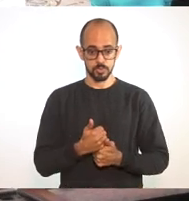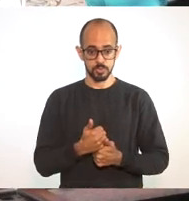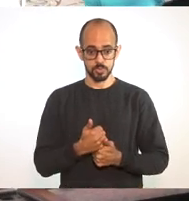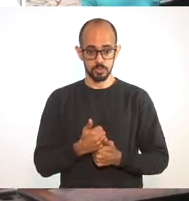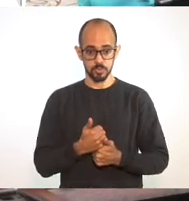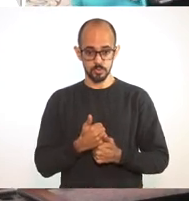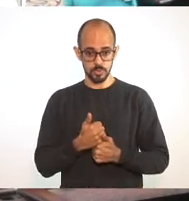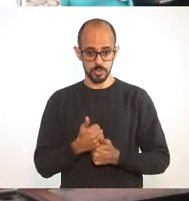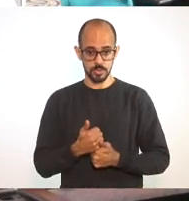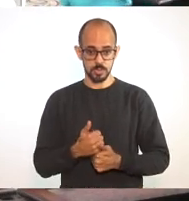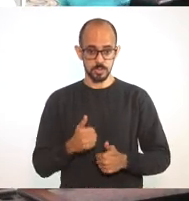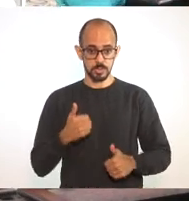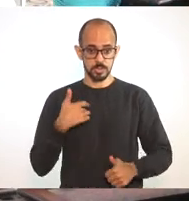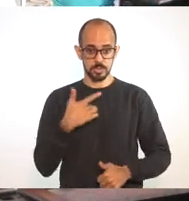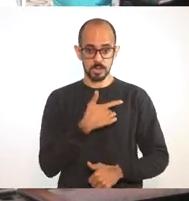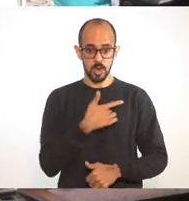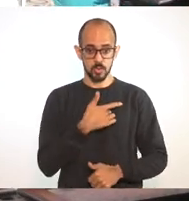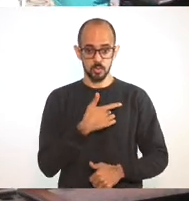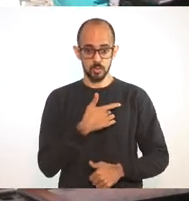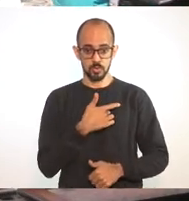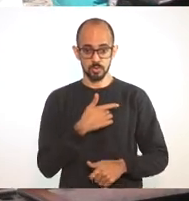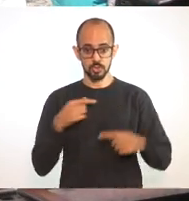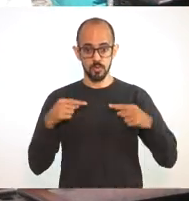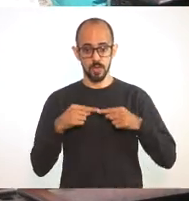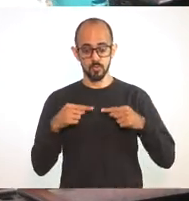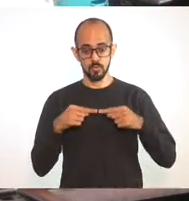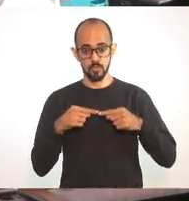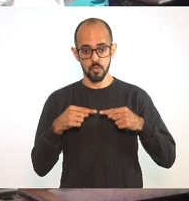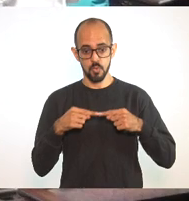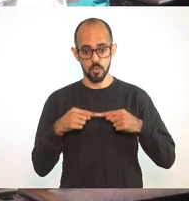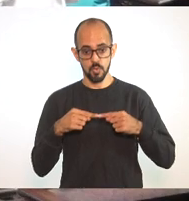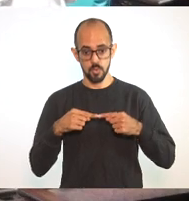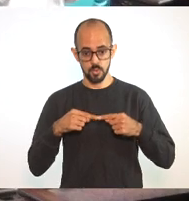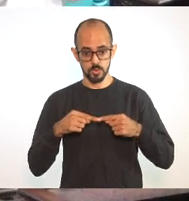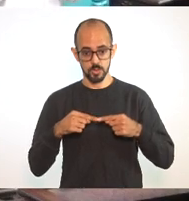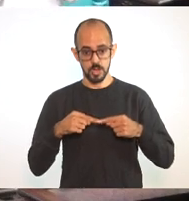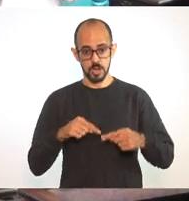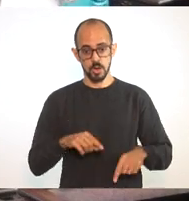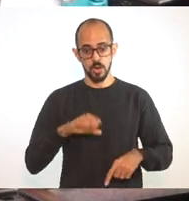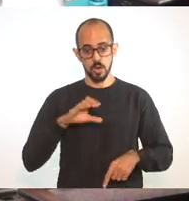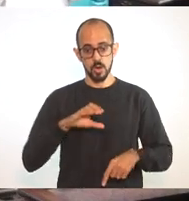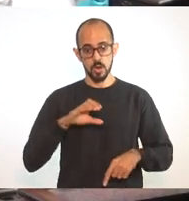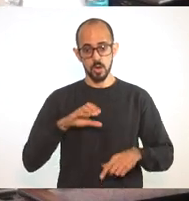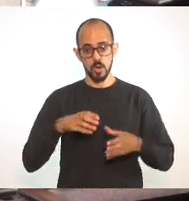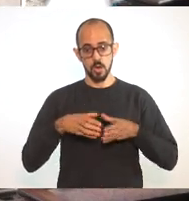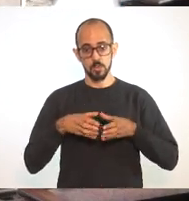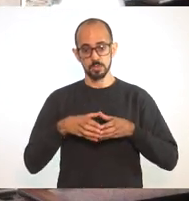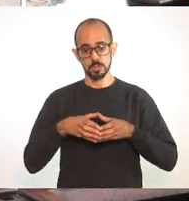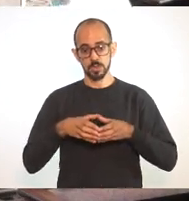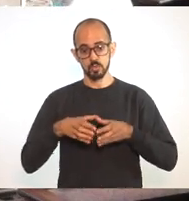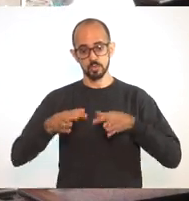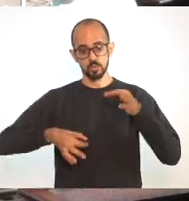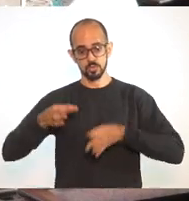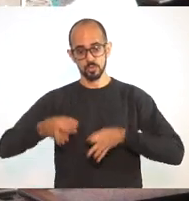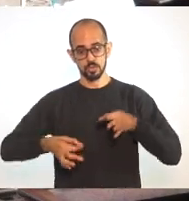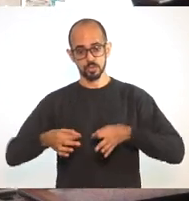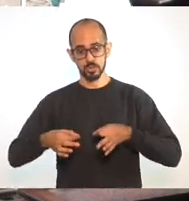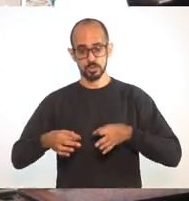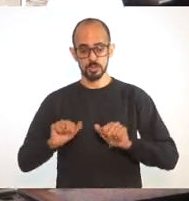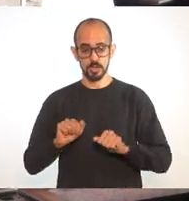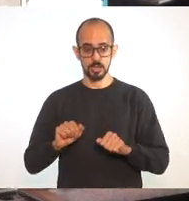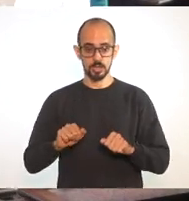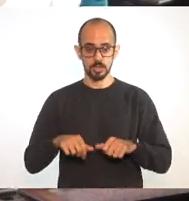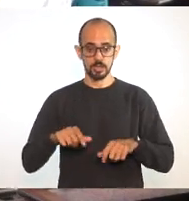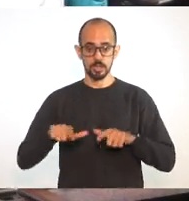de saúde favorável com substitutivo da Comissão de Constituição e Justiça, de trabalho e legislação social e seguridade